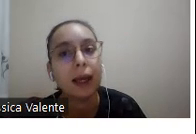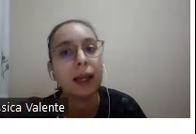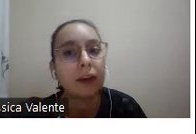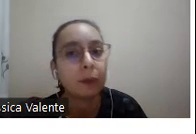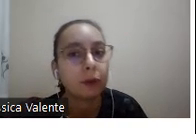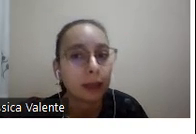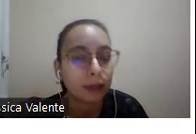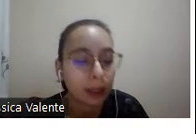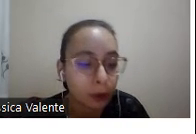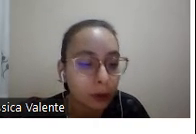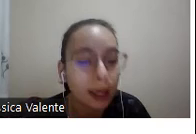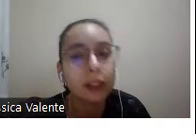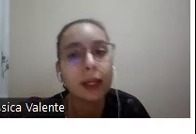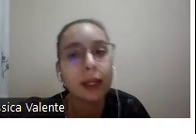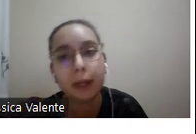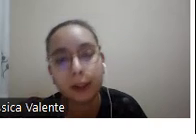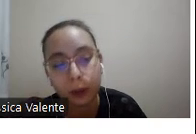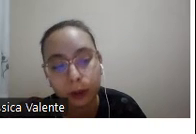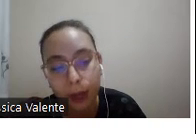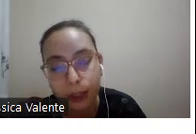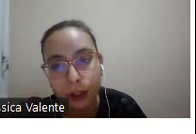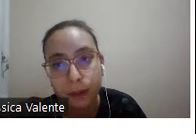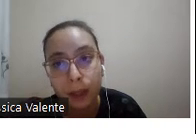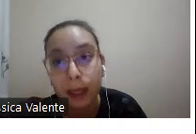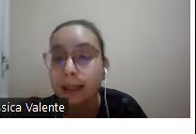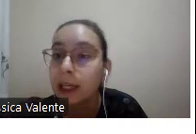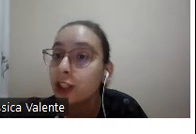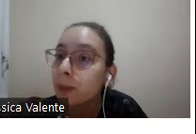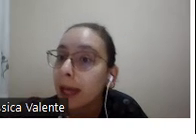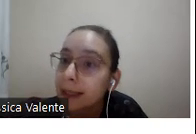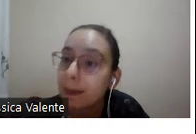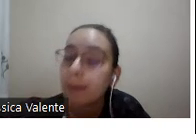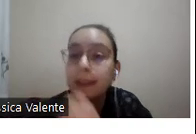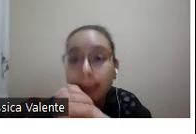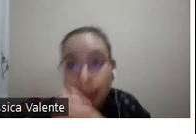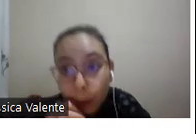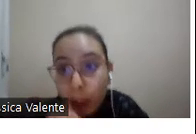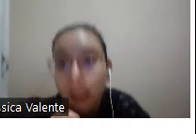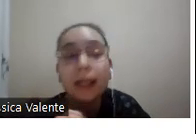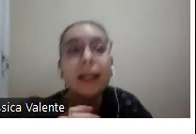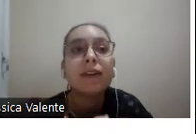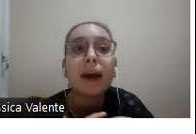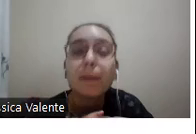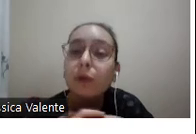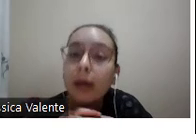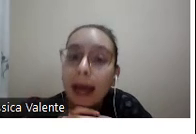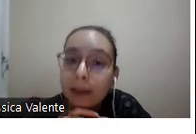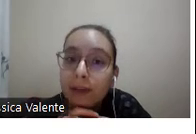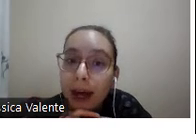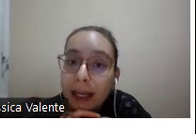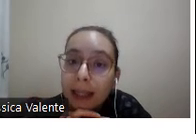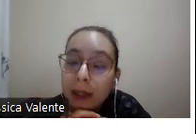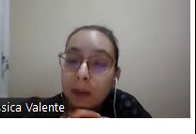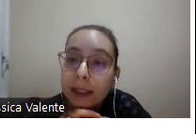bebezinho e levar para um lugar que fala português, ele aprende português. Se a gente pegar esse bebezinho e levar para um lugar